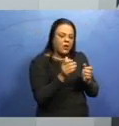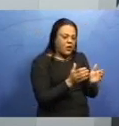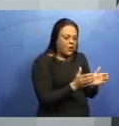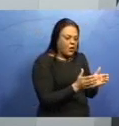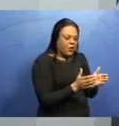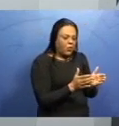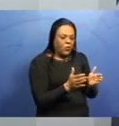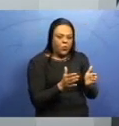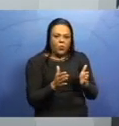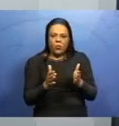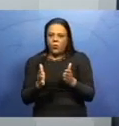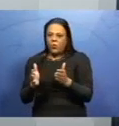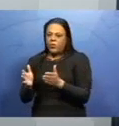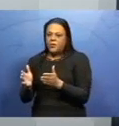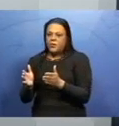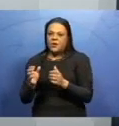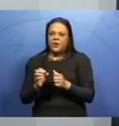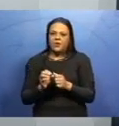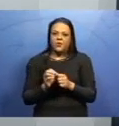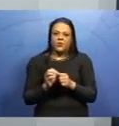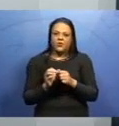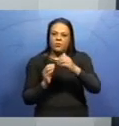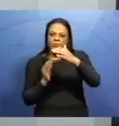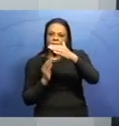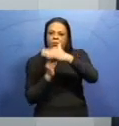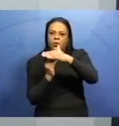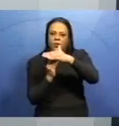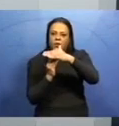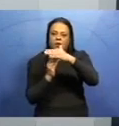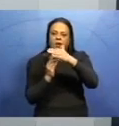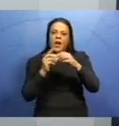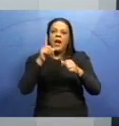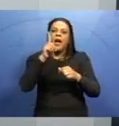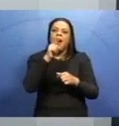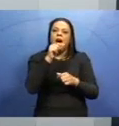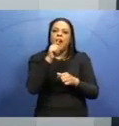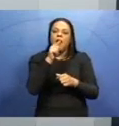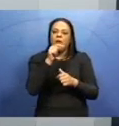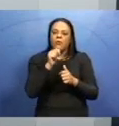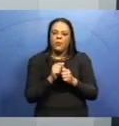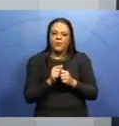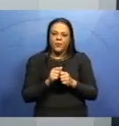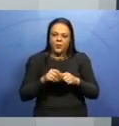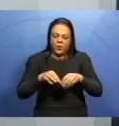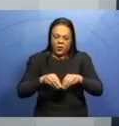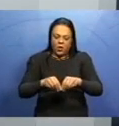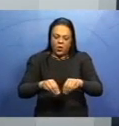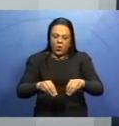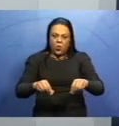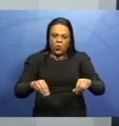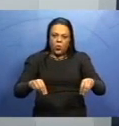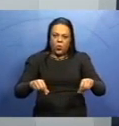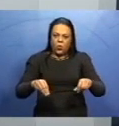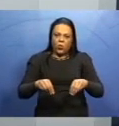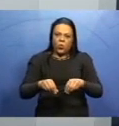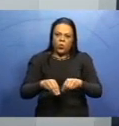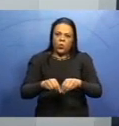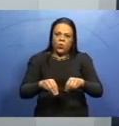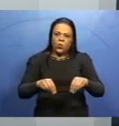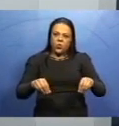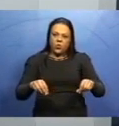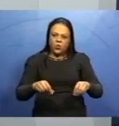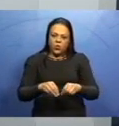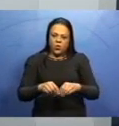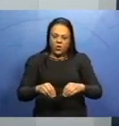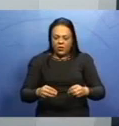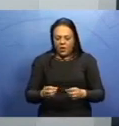interceptação. Aqui nós temos mais um processo. O solo, quando está impermeabilizado,